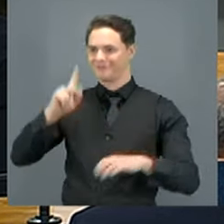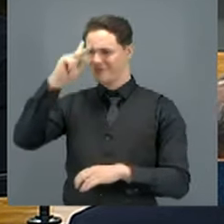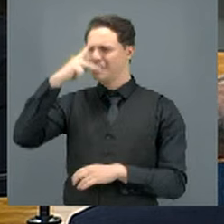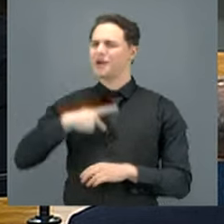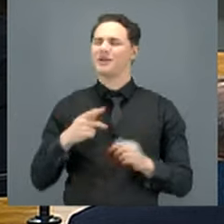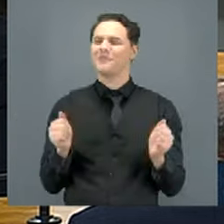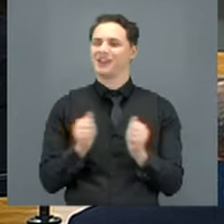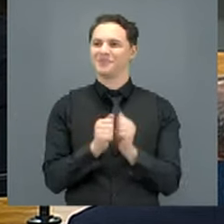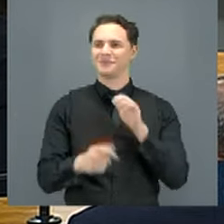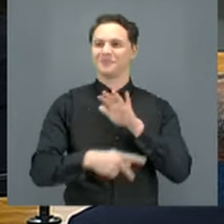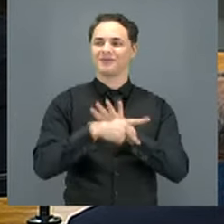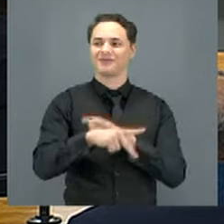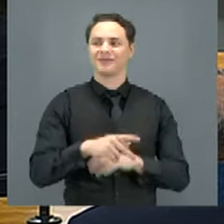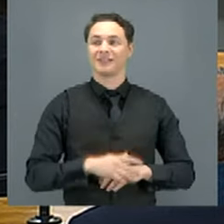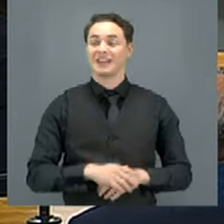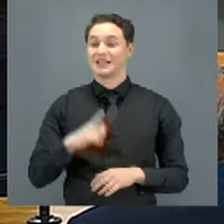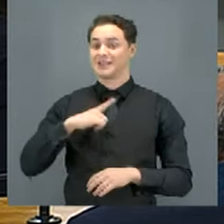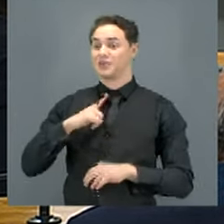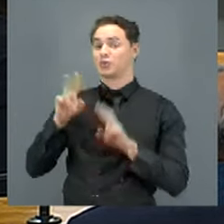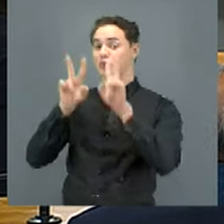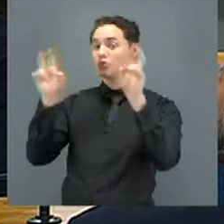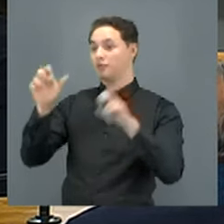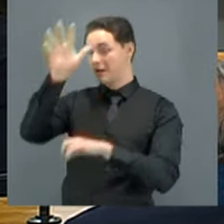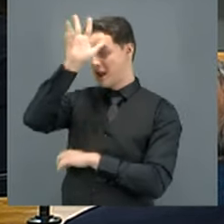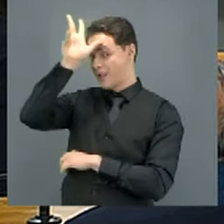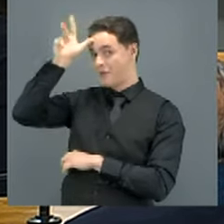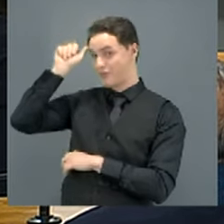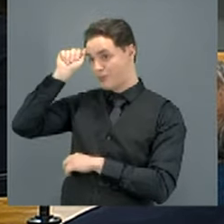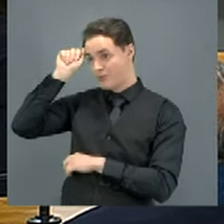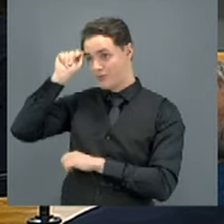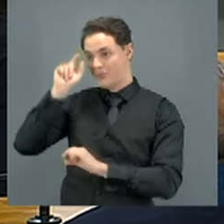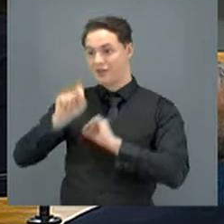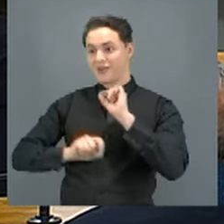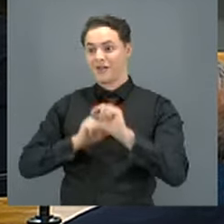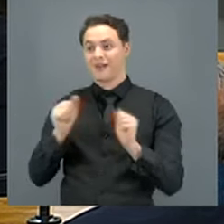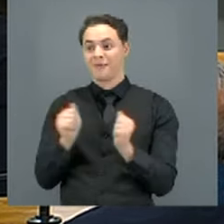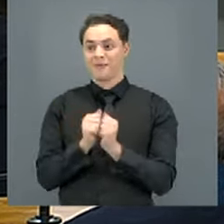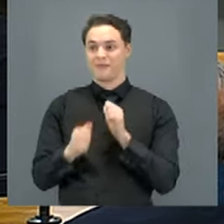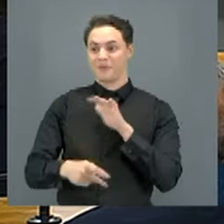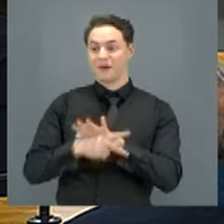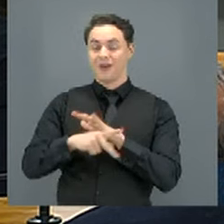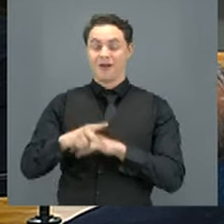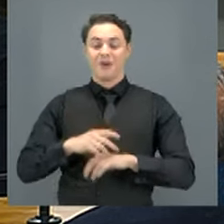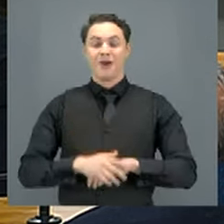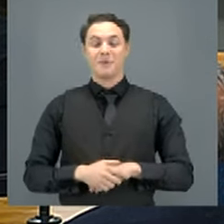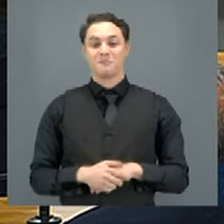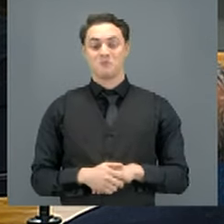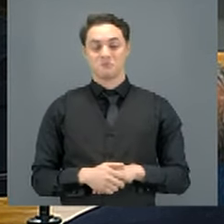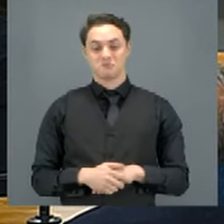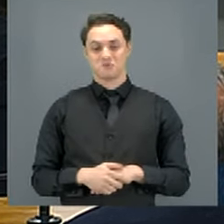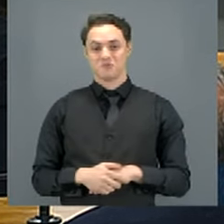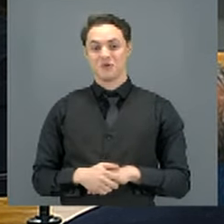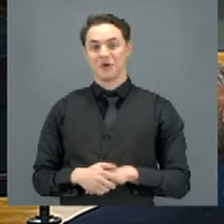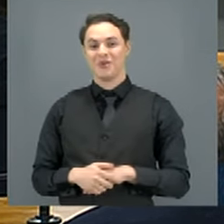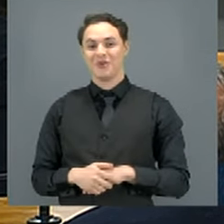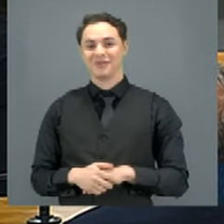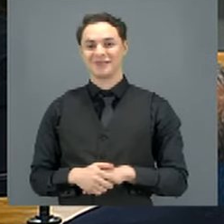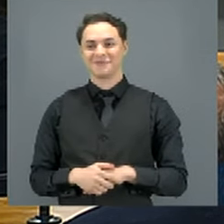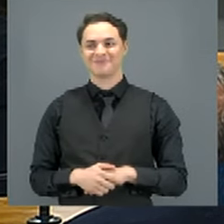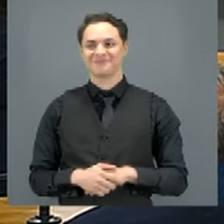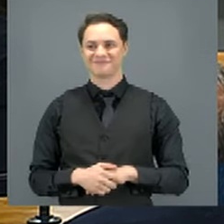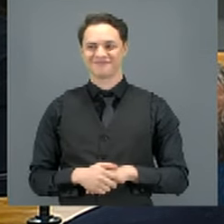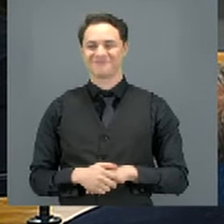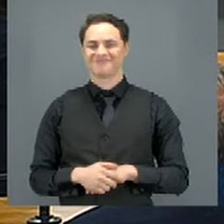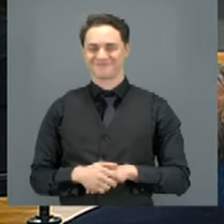soberania que perdemos sobre a Amazônia. Então, quero agradecer mais uma vez aos dois caciques, espero, né, quem sabe,